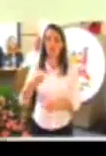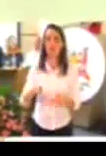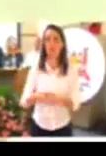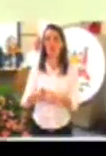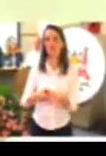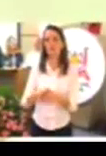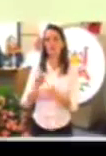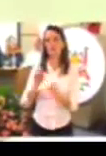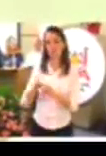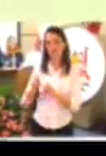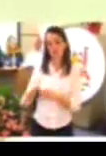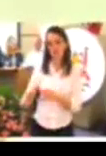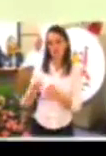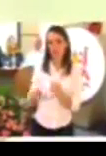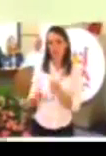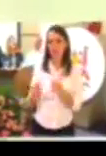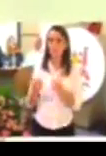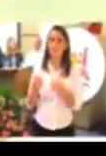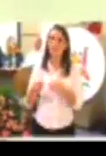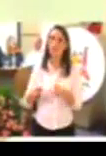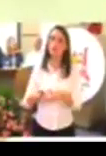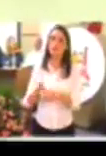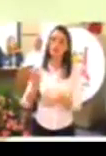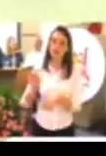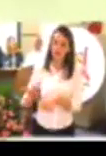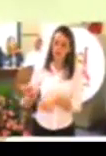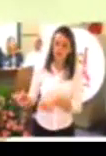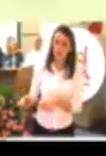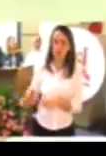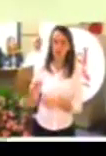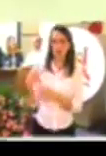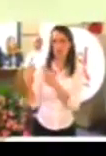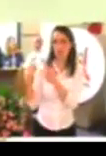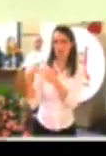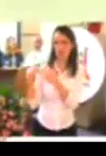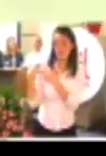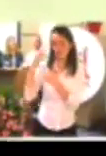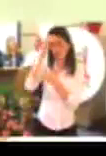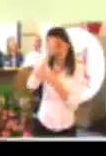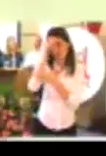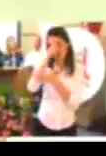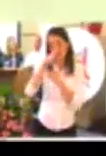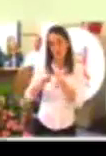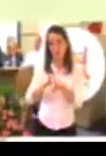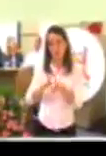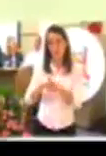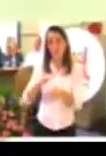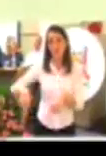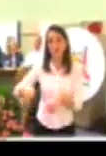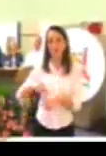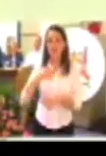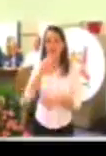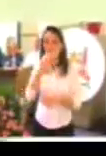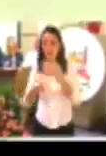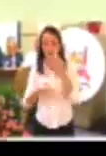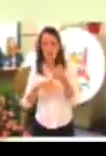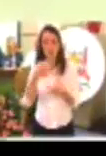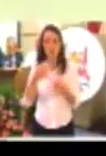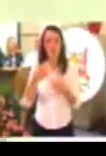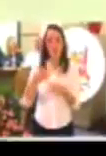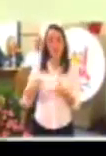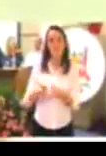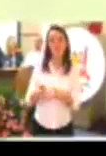instrumento de educação complementar de cidadania, tenho certeza que, além de fortalecer o espírito crítico